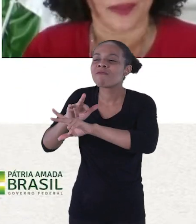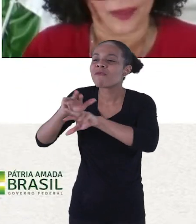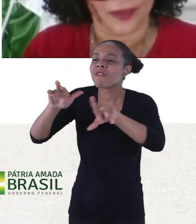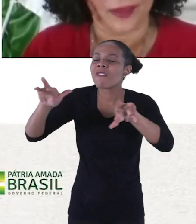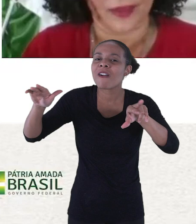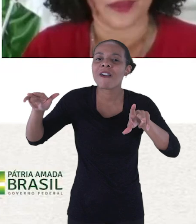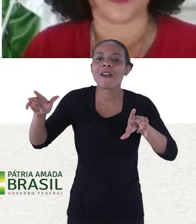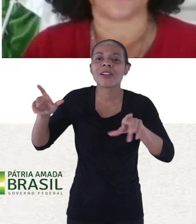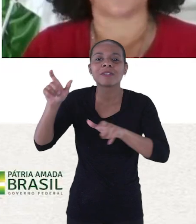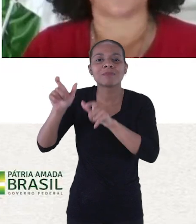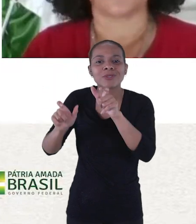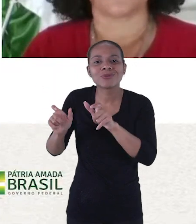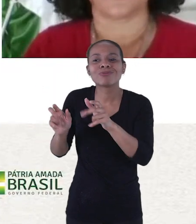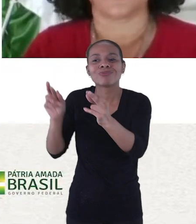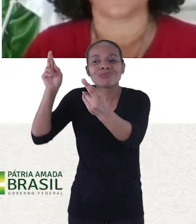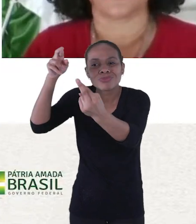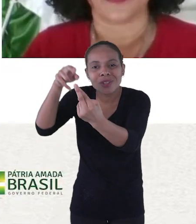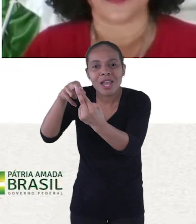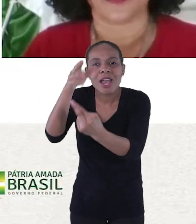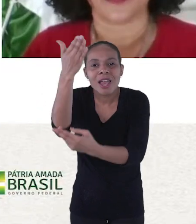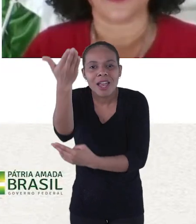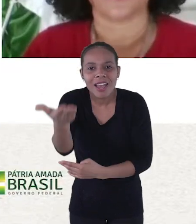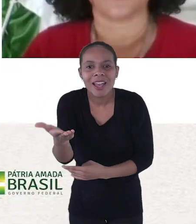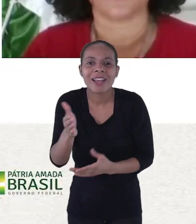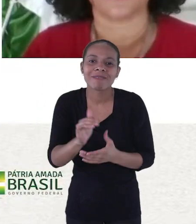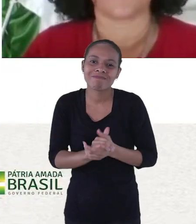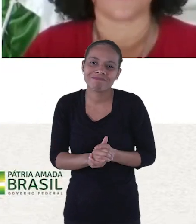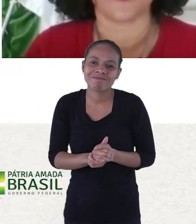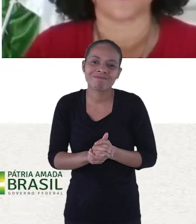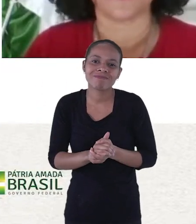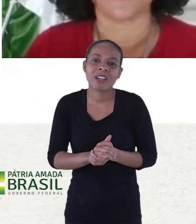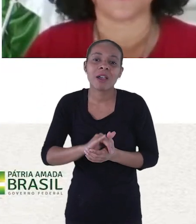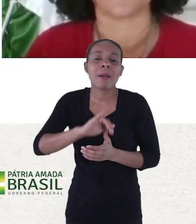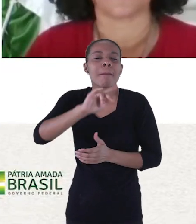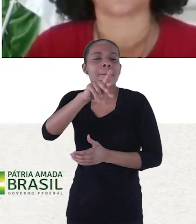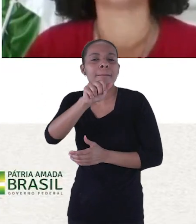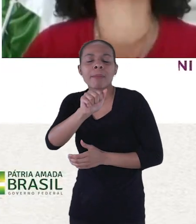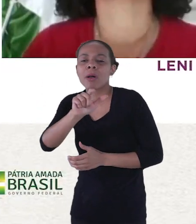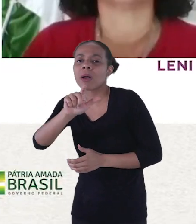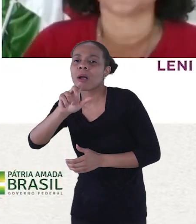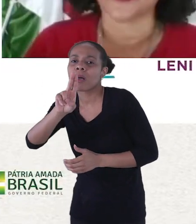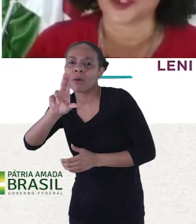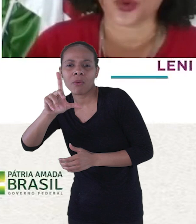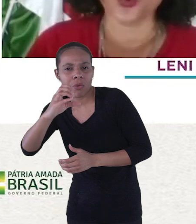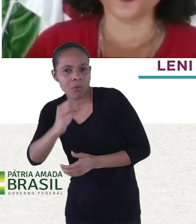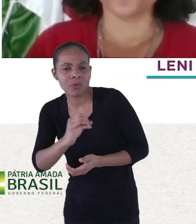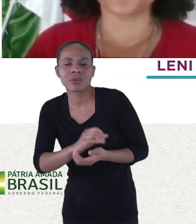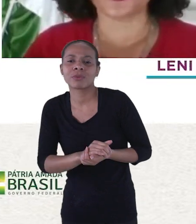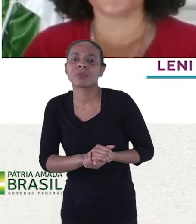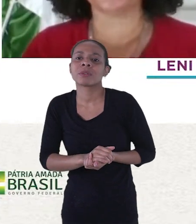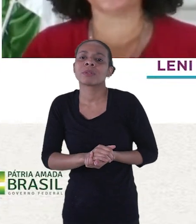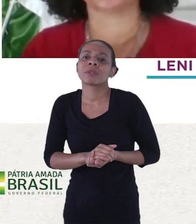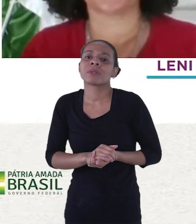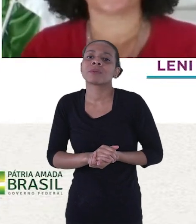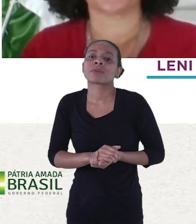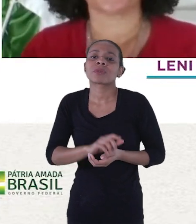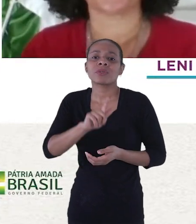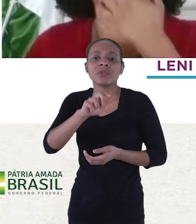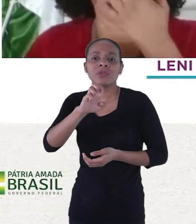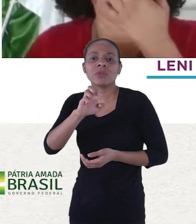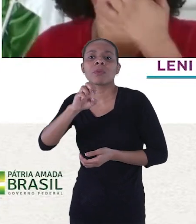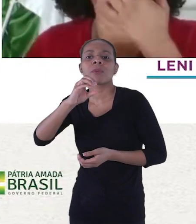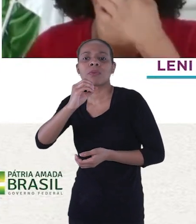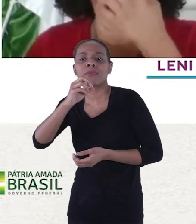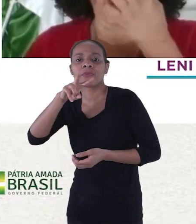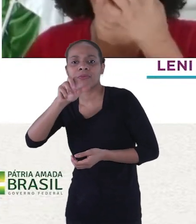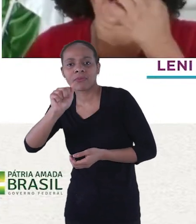Jefferson Tenório, né, Giovanni Martins, enfim, Paulo Lins, por exemplo. Então, é muita gente,